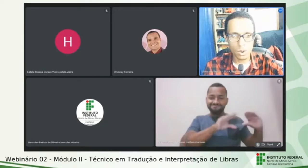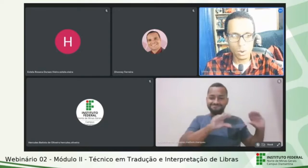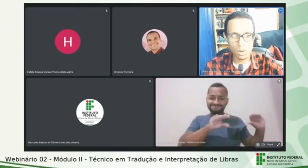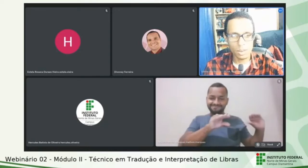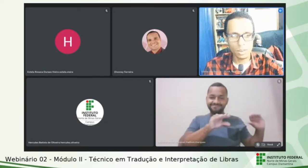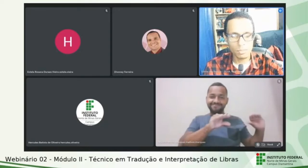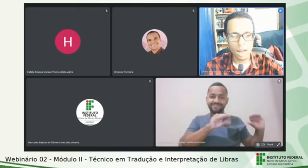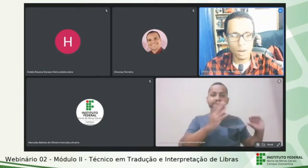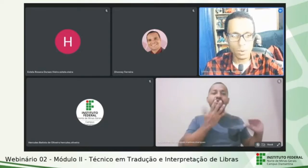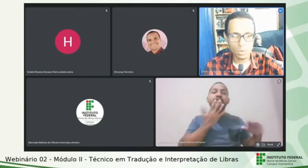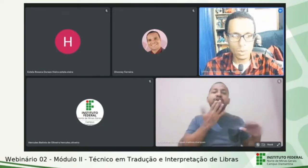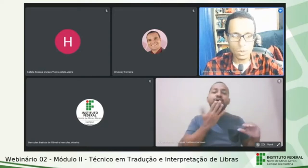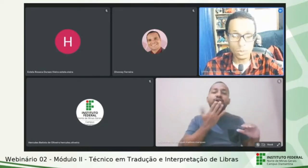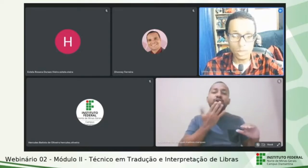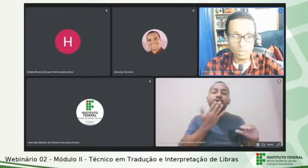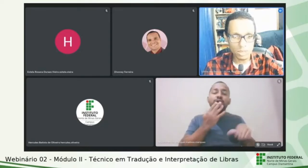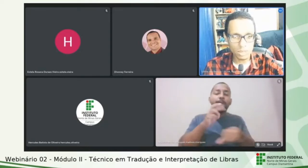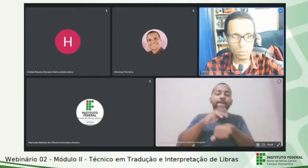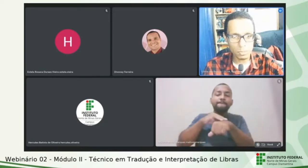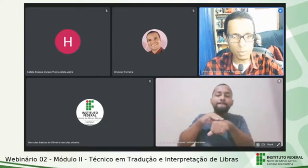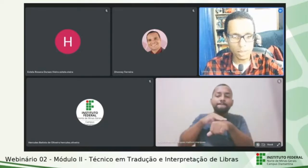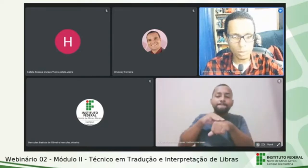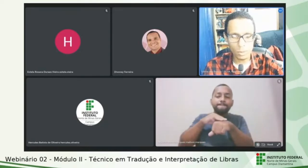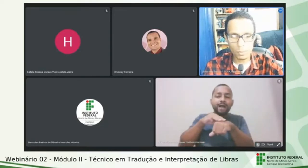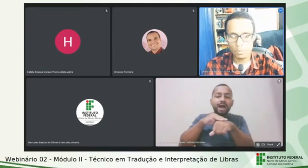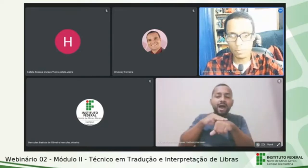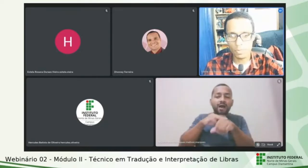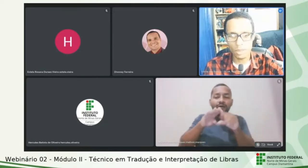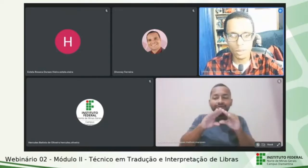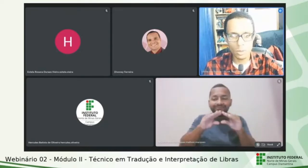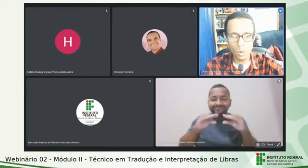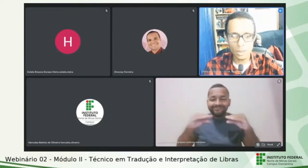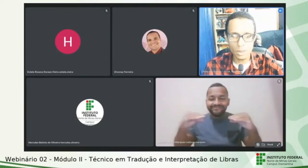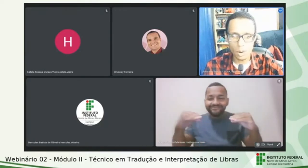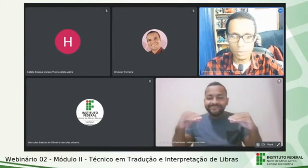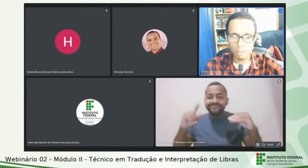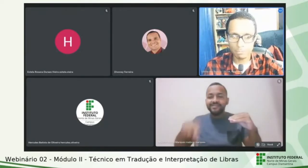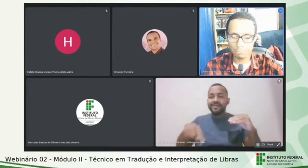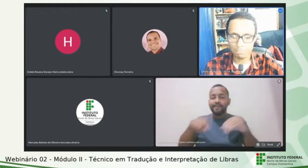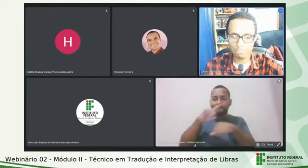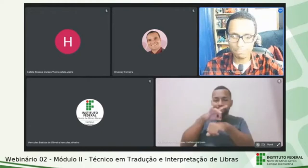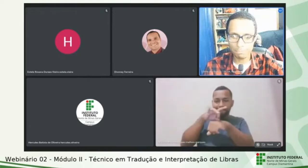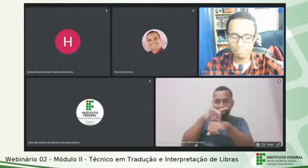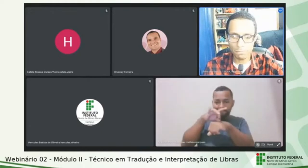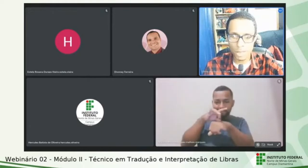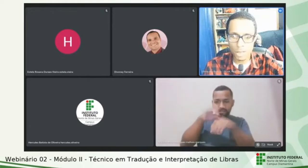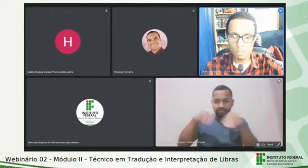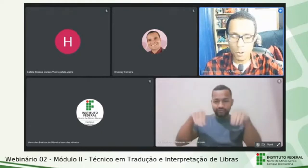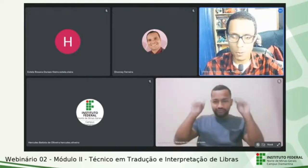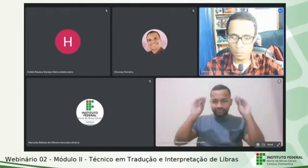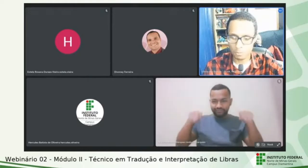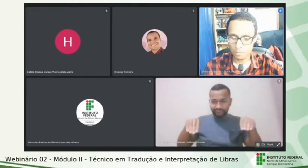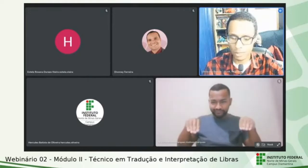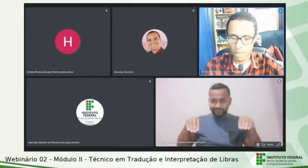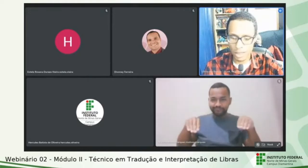cor marrom com tecido preto que o encobre.